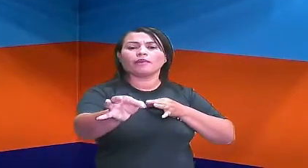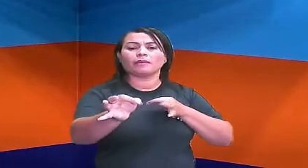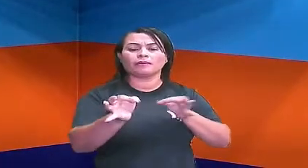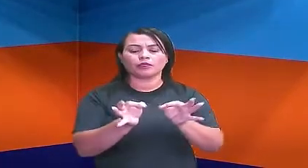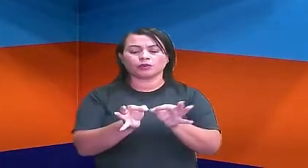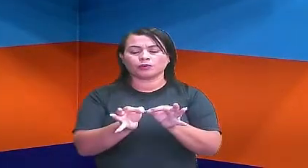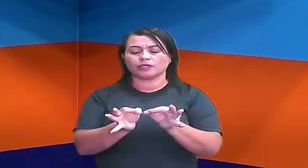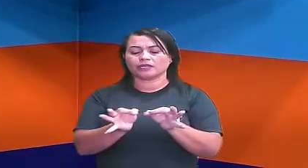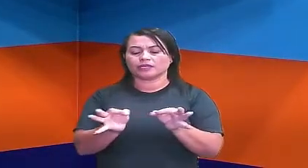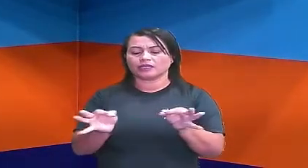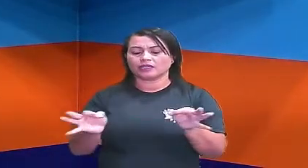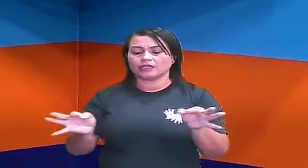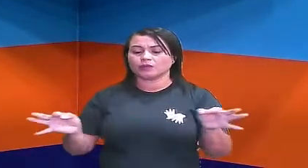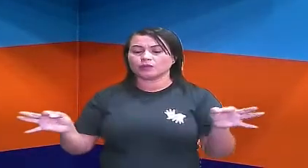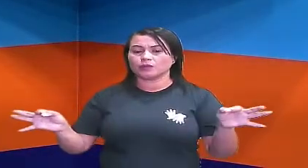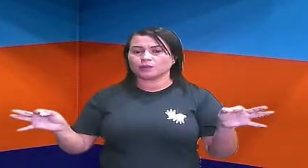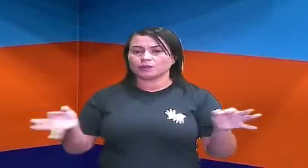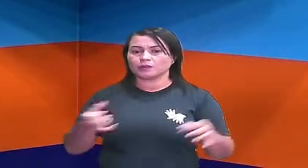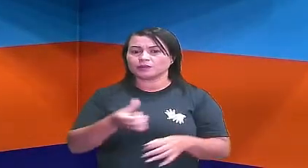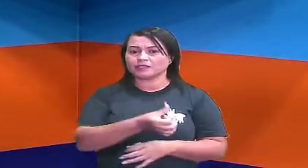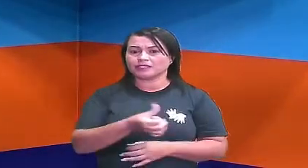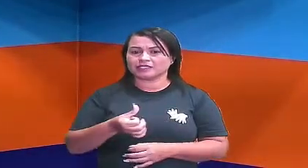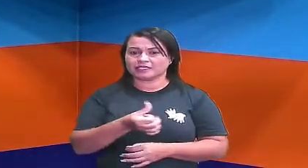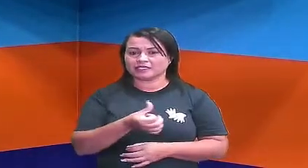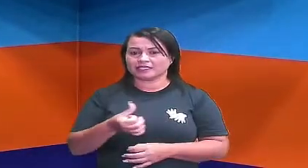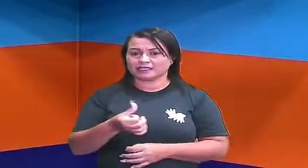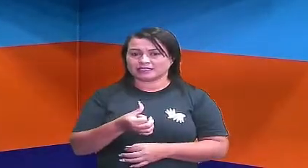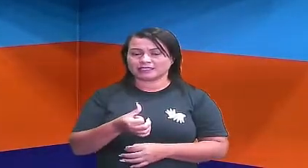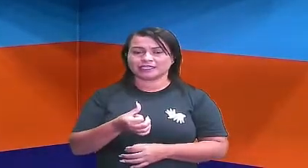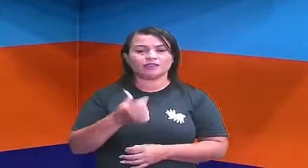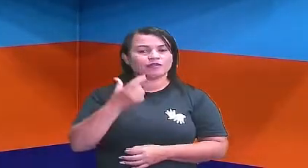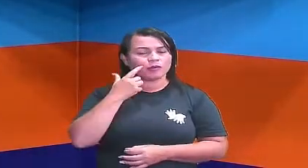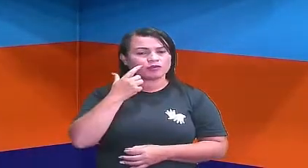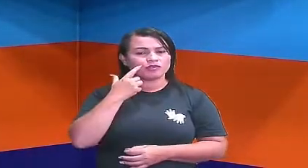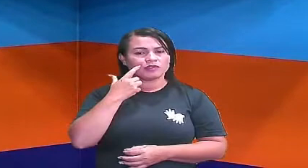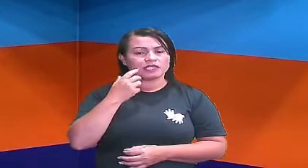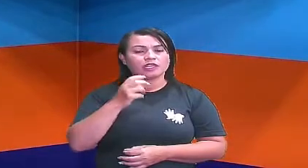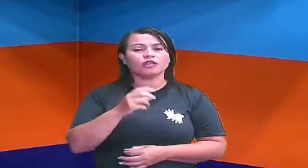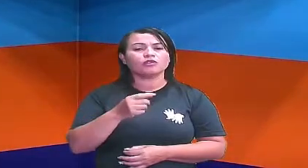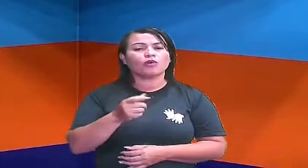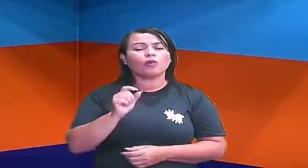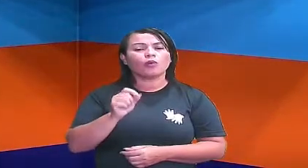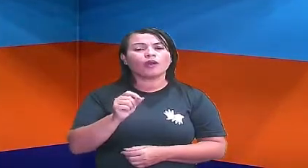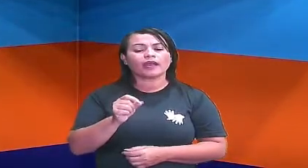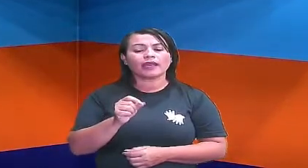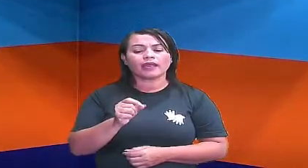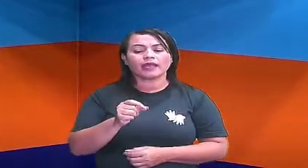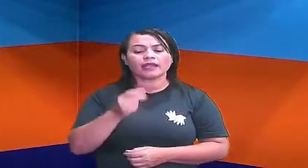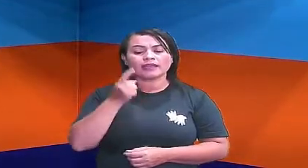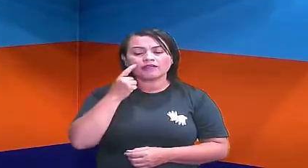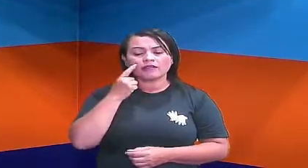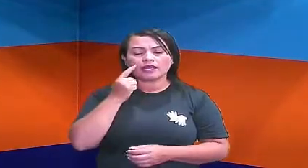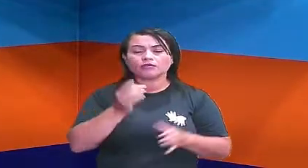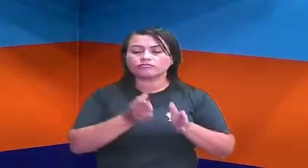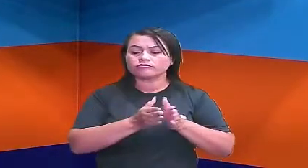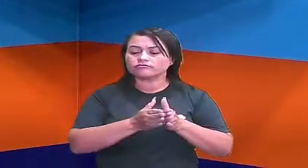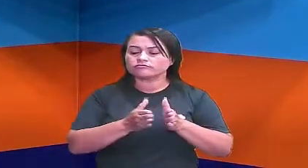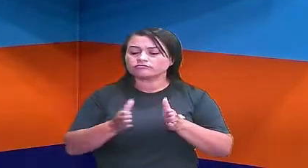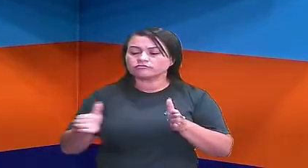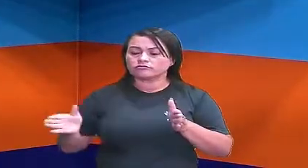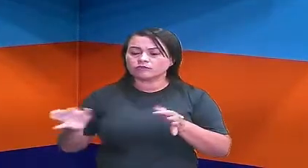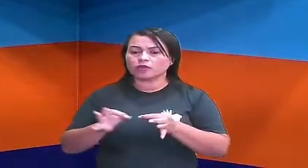66 centímetros, o comprimento da cartolina, tá? Então, ele está vendo essa representação